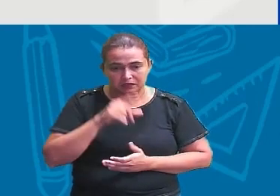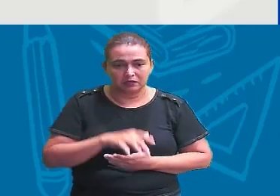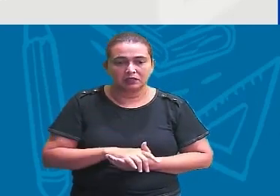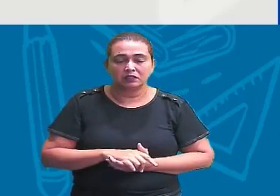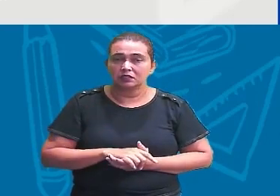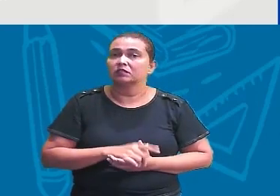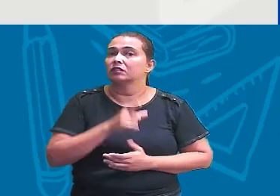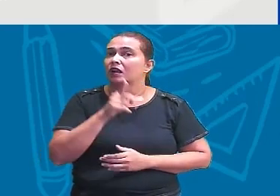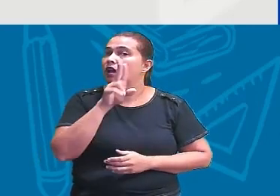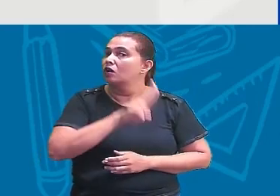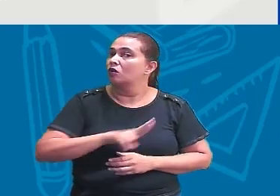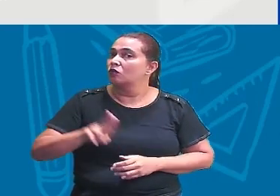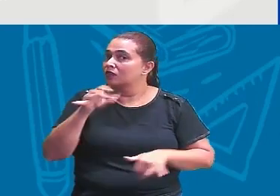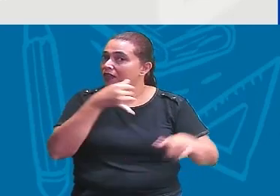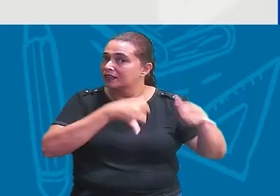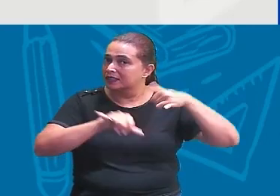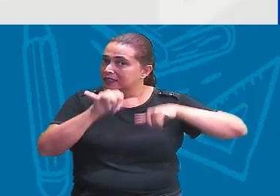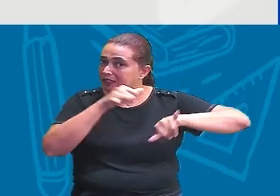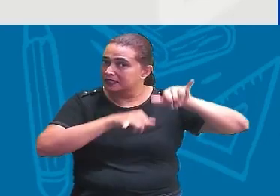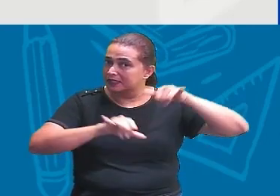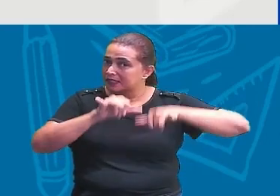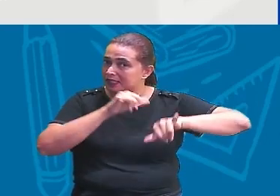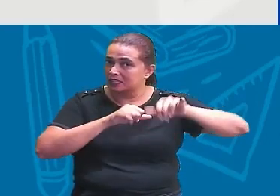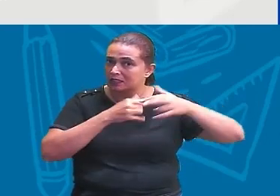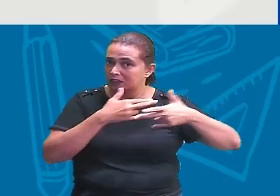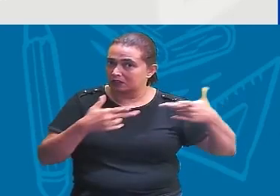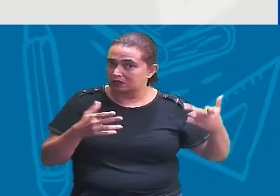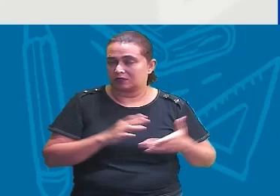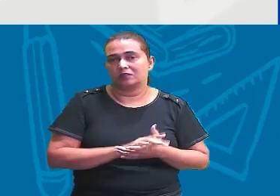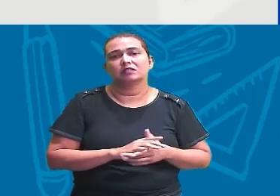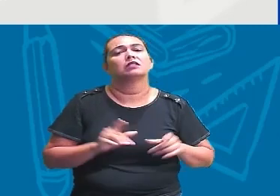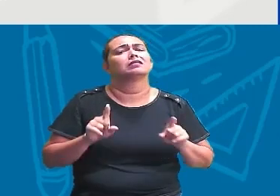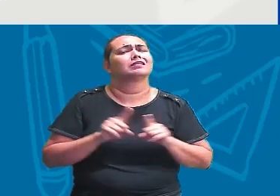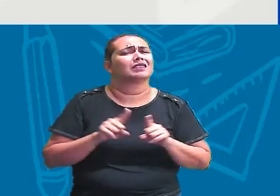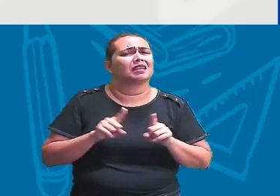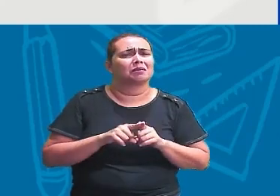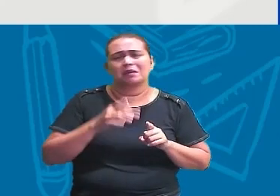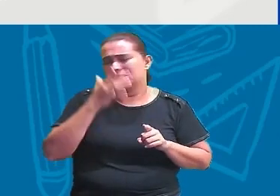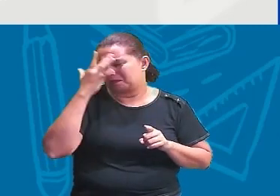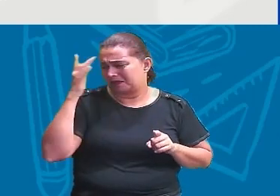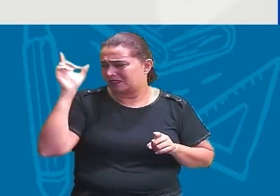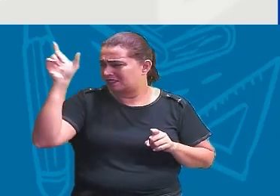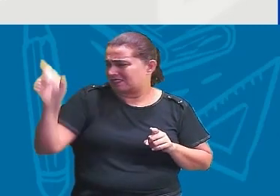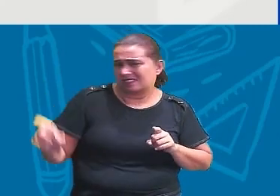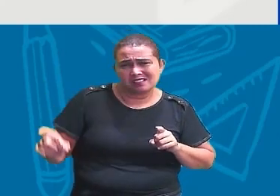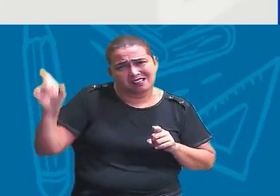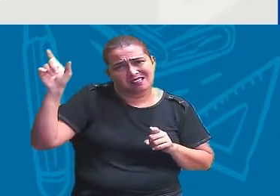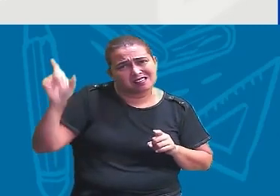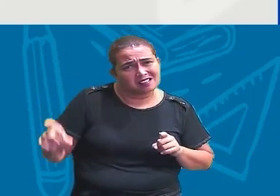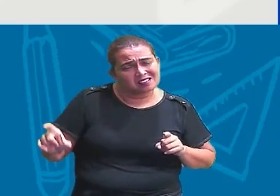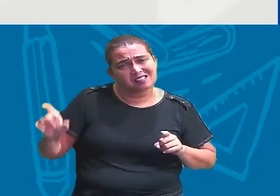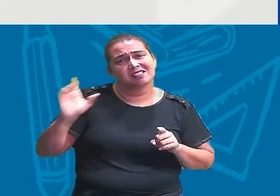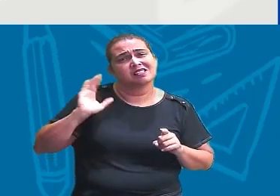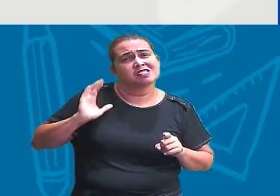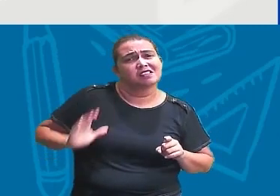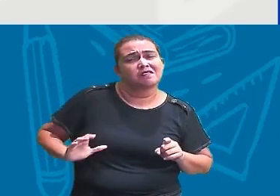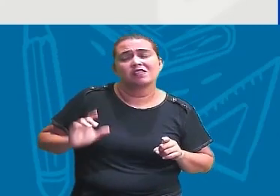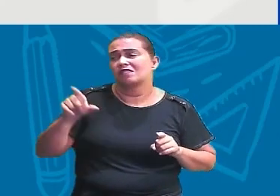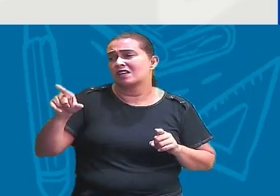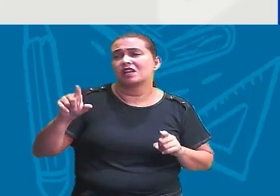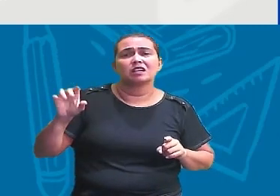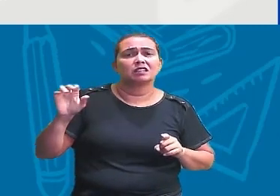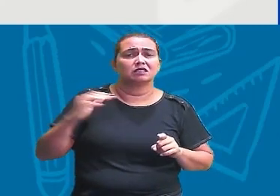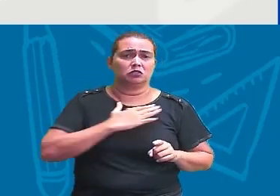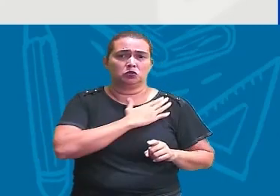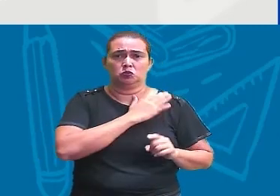armas químicas, tá? Inclusive contra civis, ou seja, pessoas que não tinham nada a ver com a guerra, que não eram